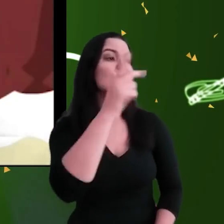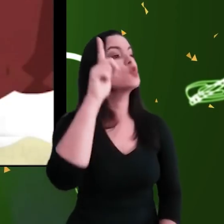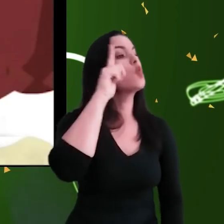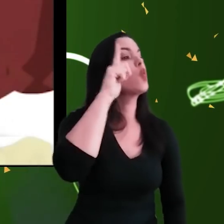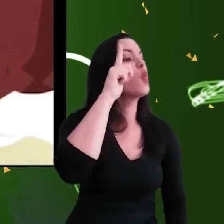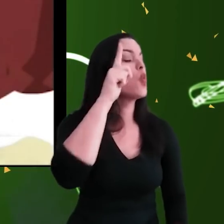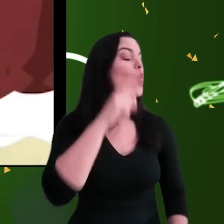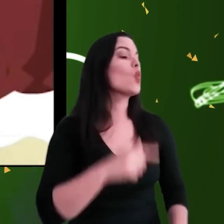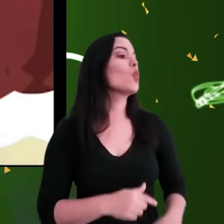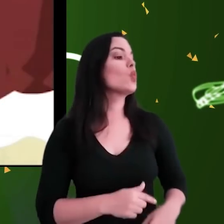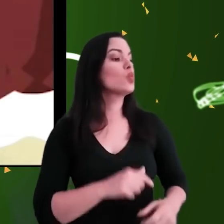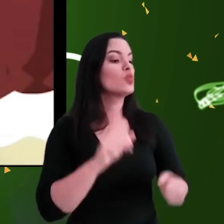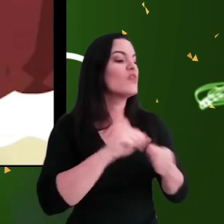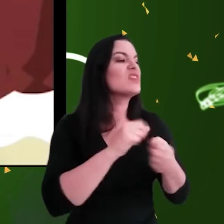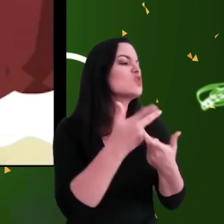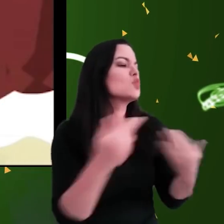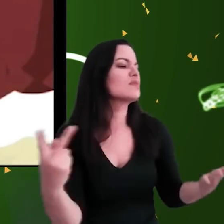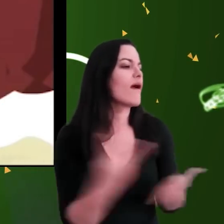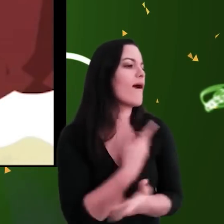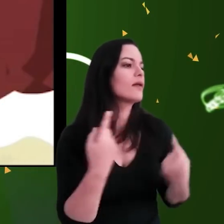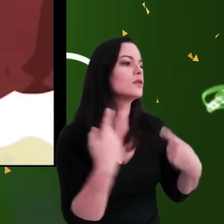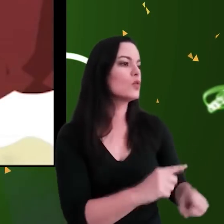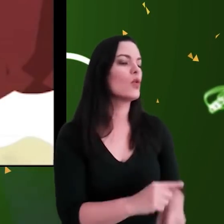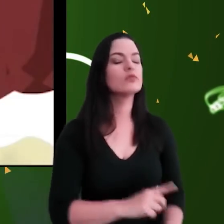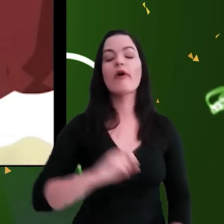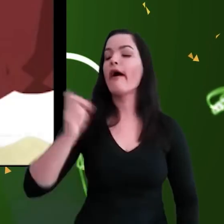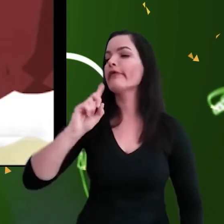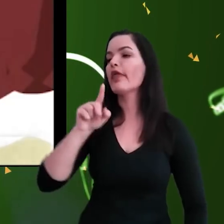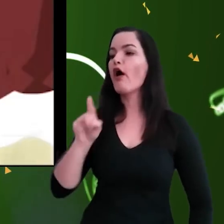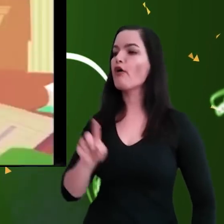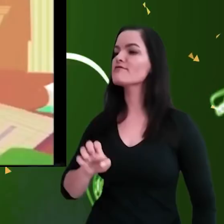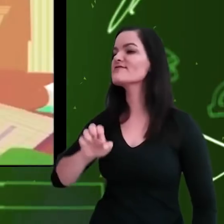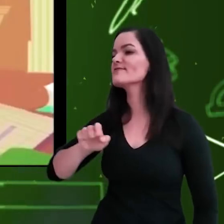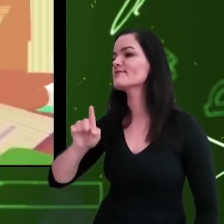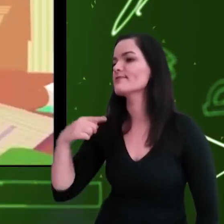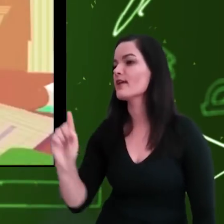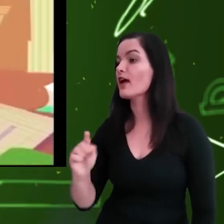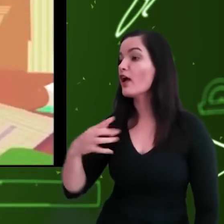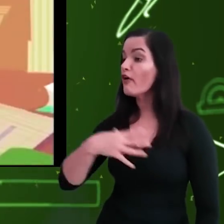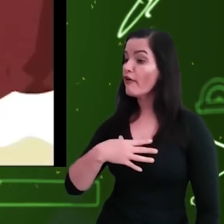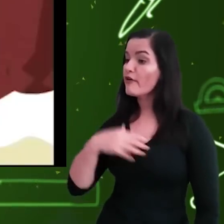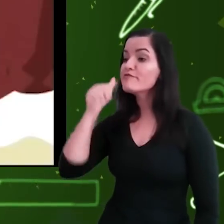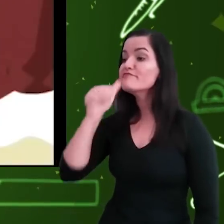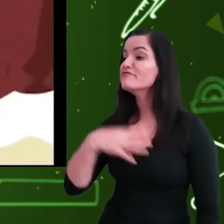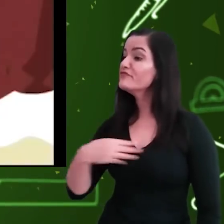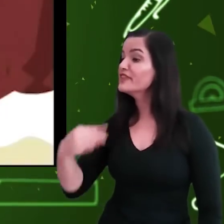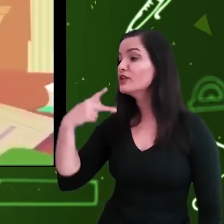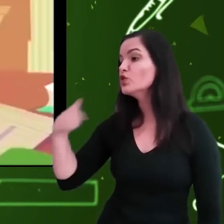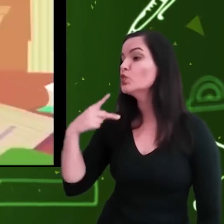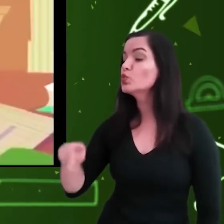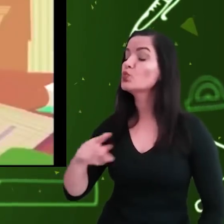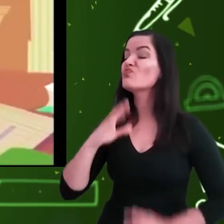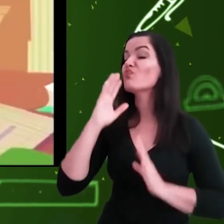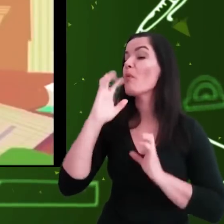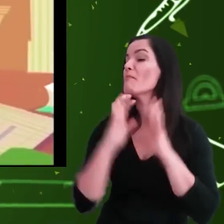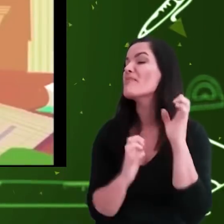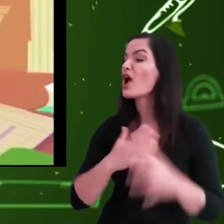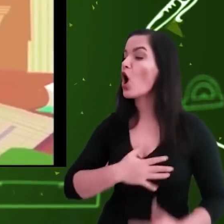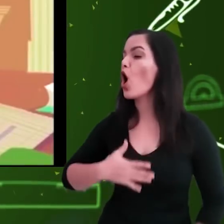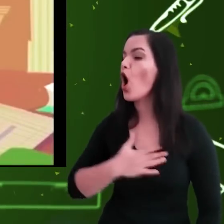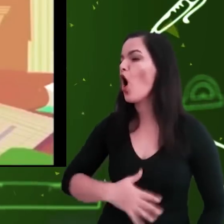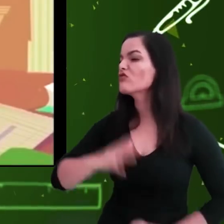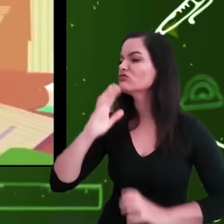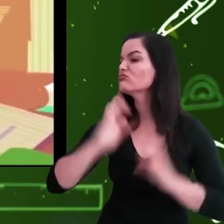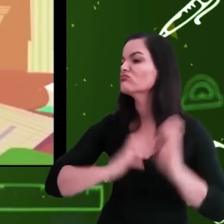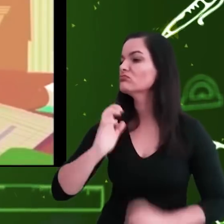Zé Maria. Acho que a sua filha é brigalhona mesmo. Não é não. É sim. Eu vou lá fora consertar